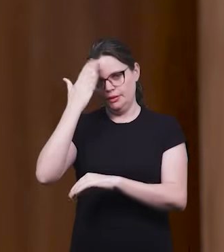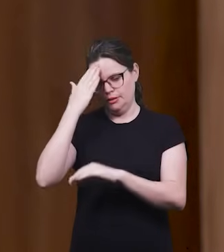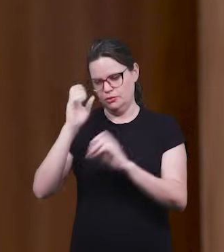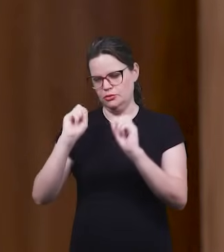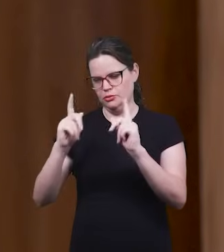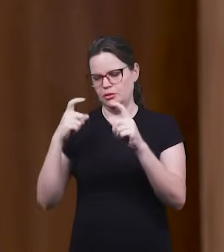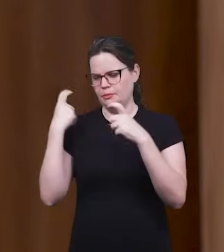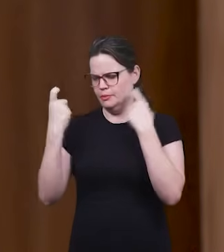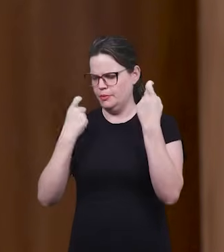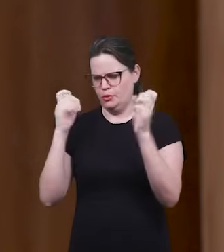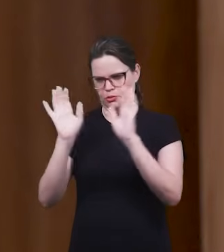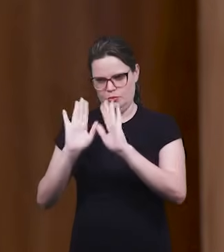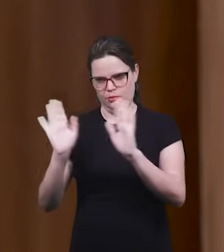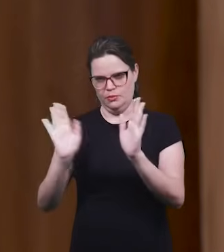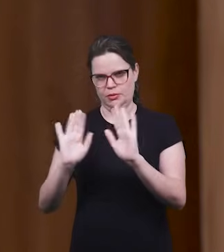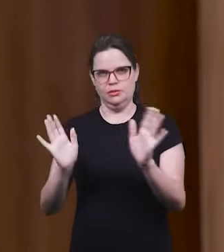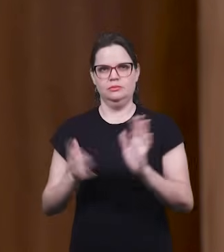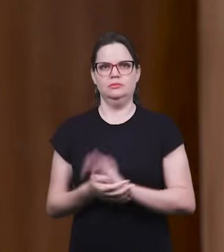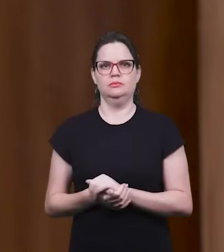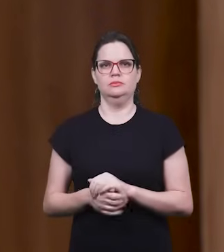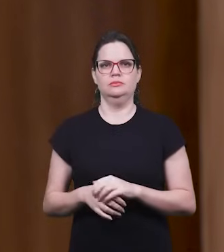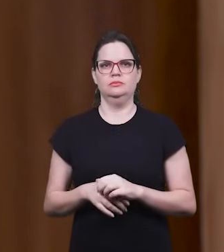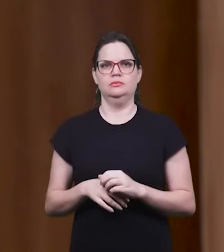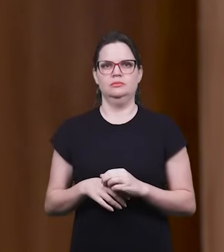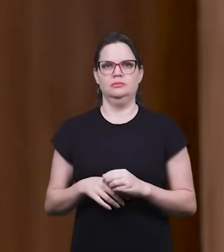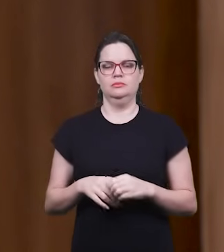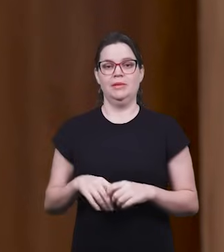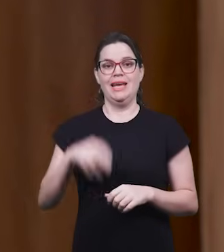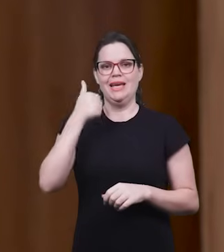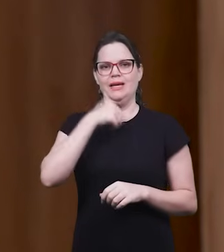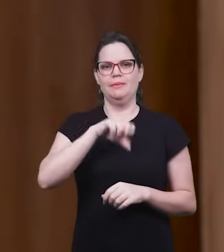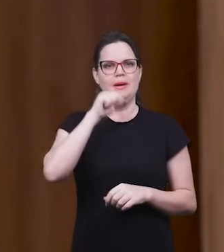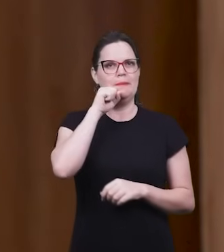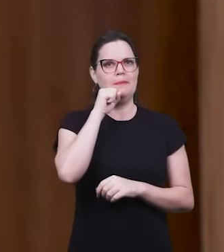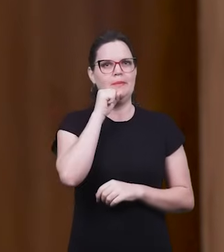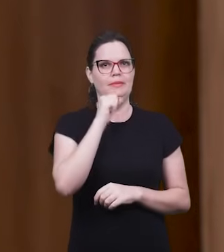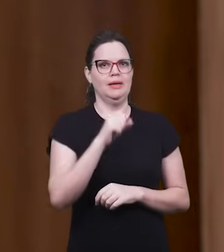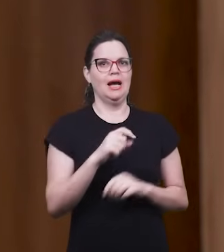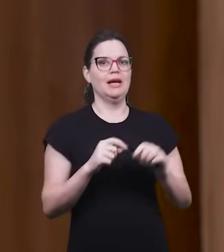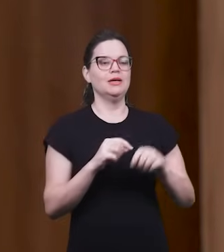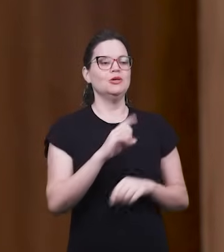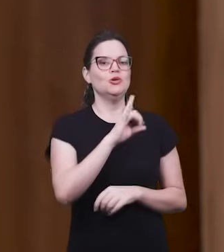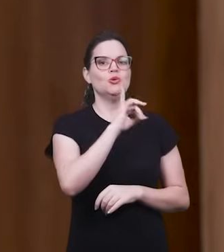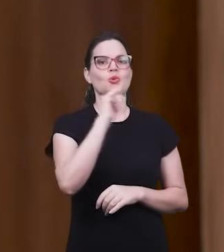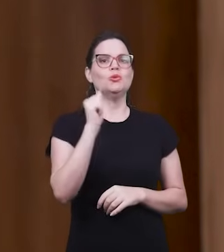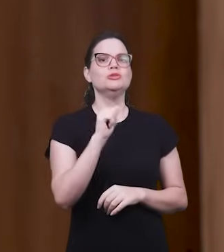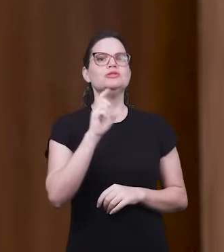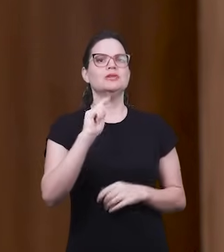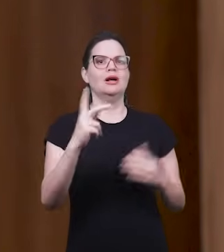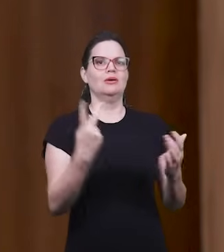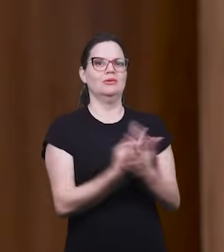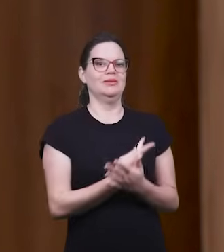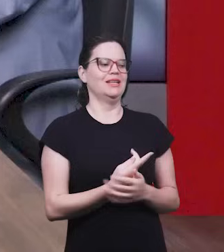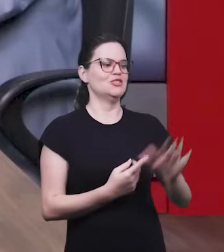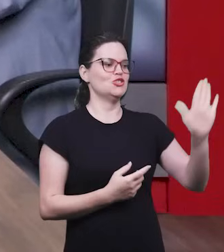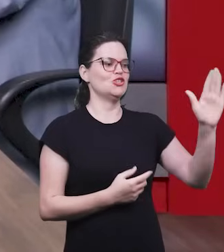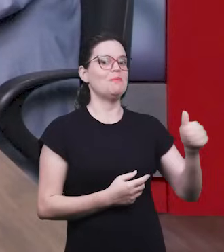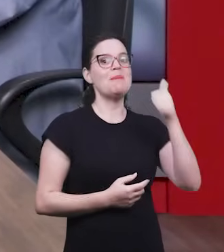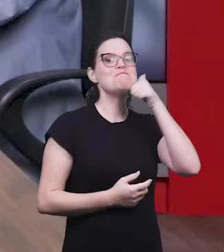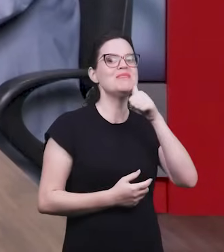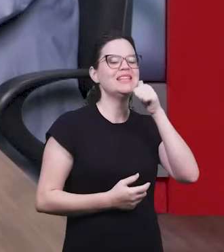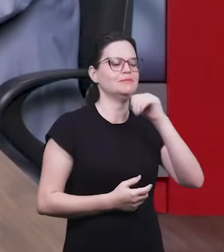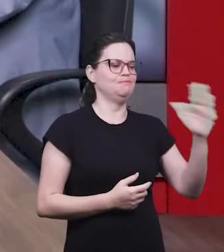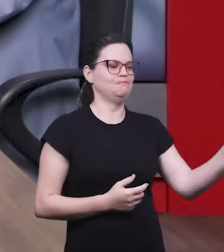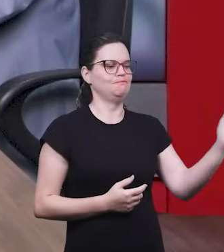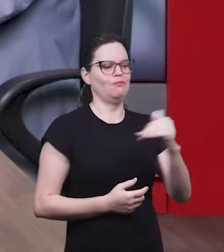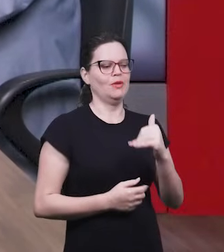está tudo certo, pode ficar despreocupada. E ela nunca esperava que eu ia fazer aquilo. E no dia eu marquei o encerramento do